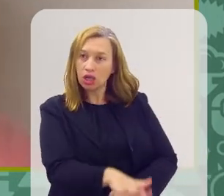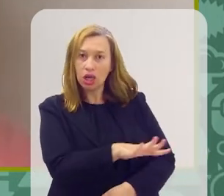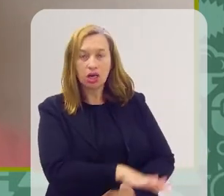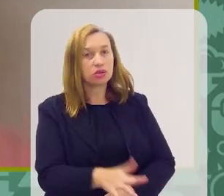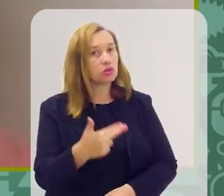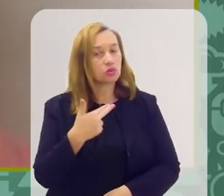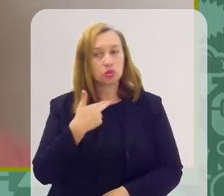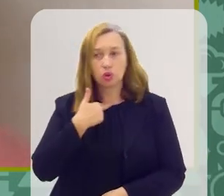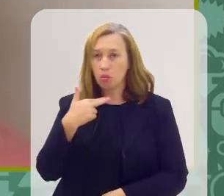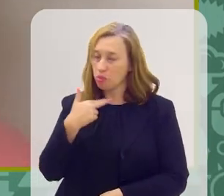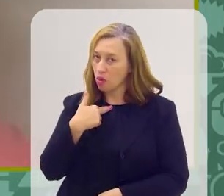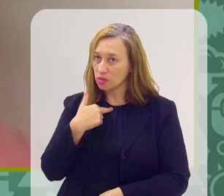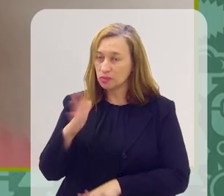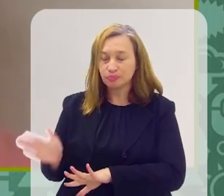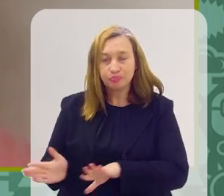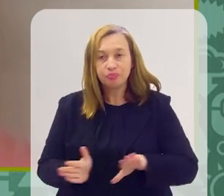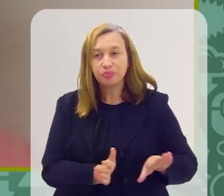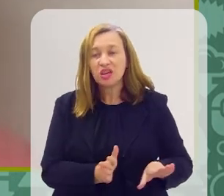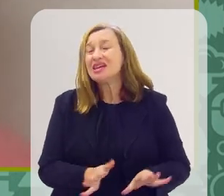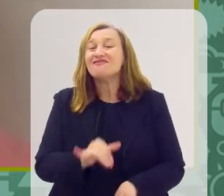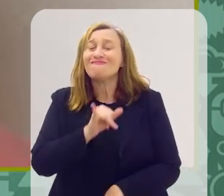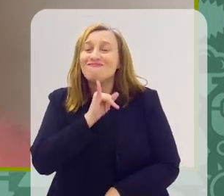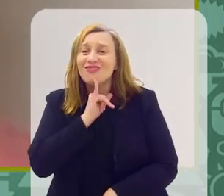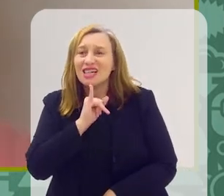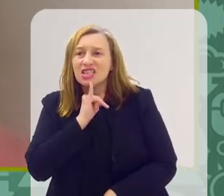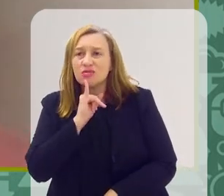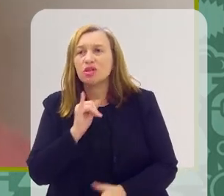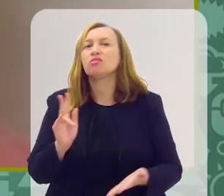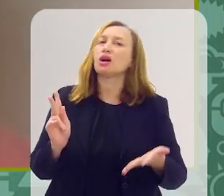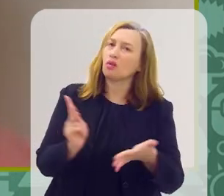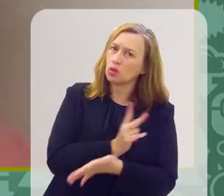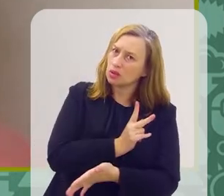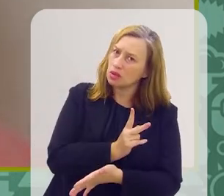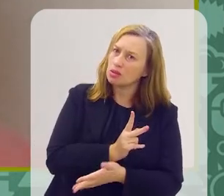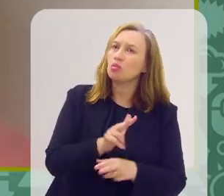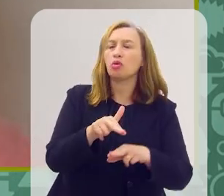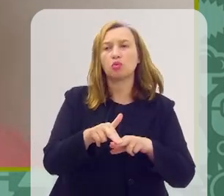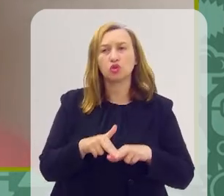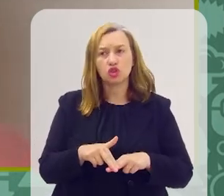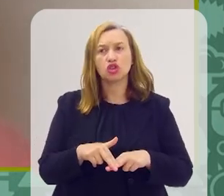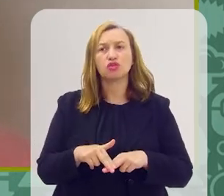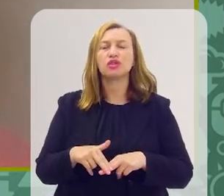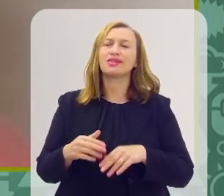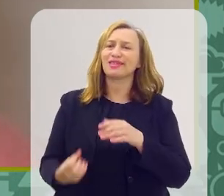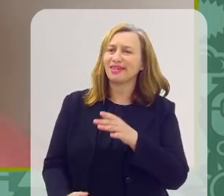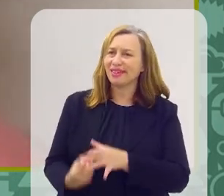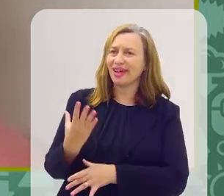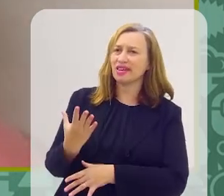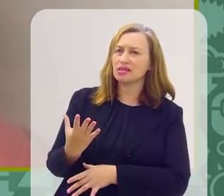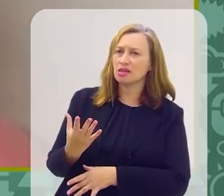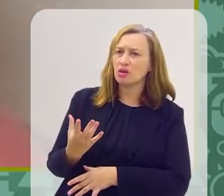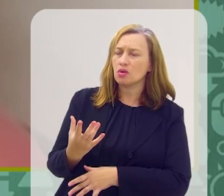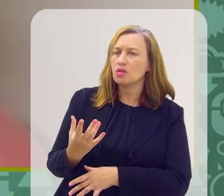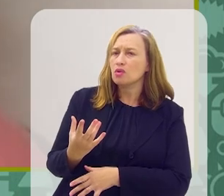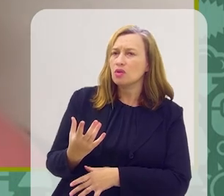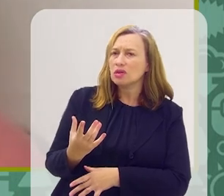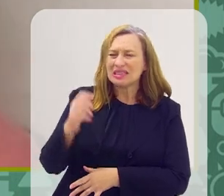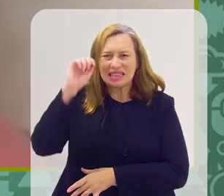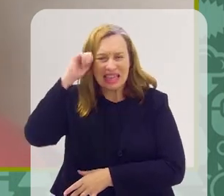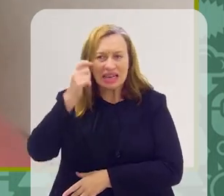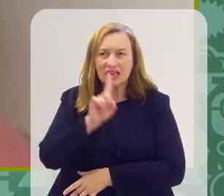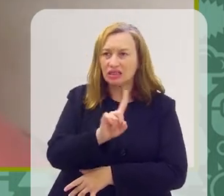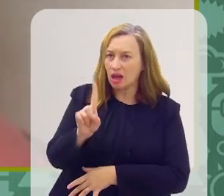essa perspectiva de rivalidade que, infelizmente, aconteceu por conta dessa construção, que ela não é